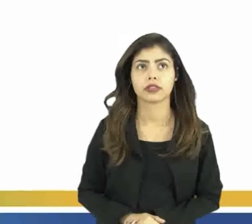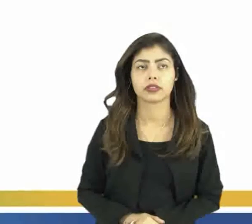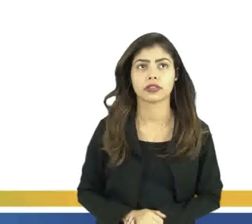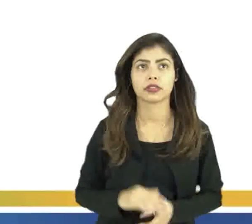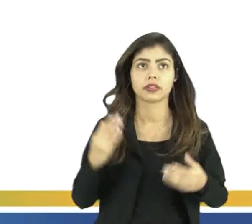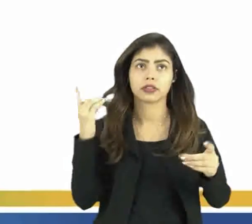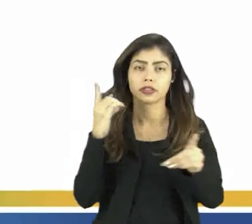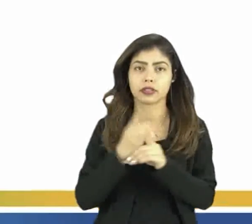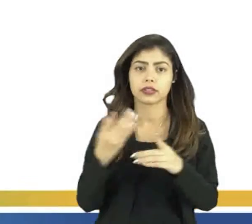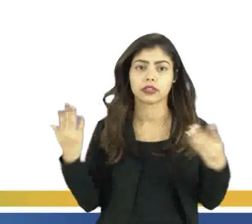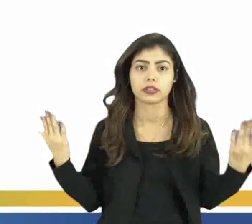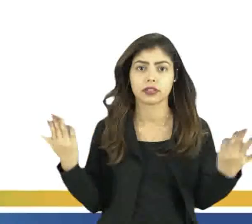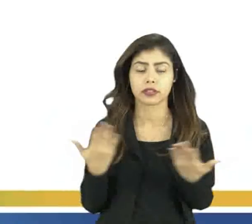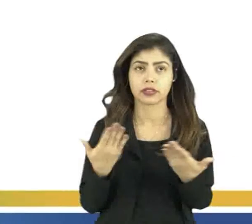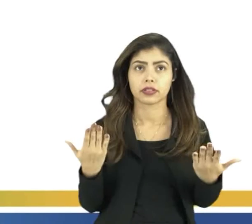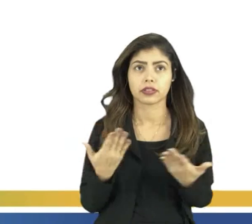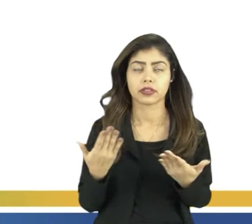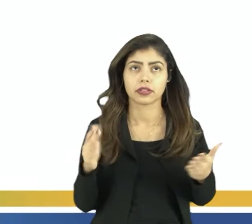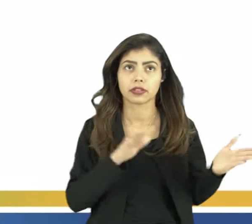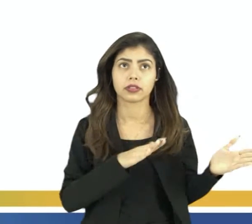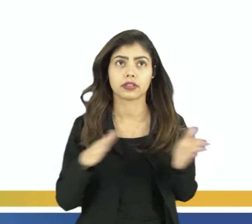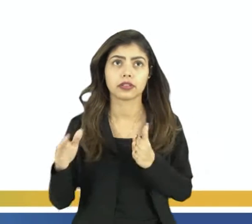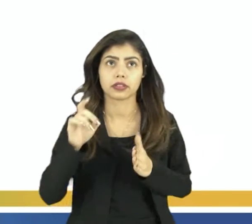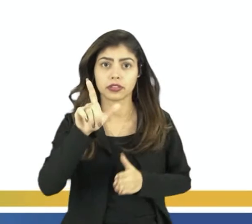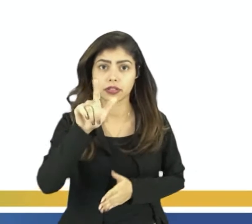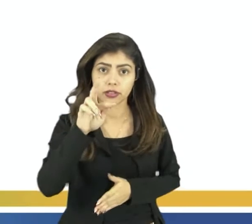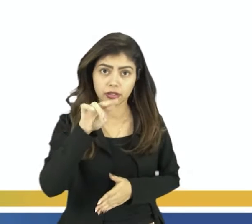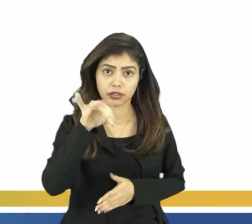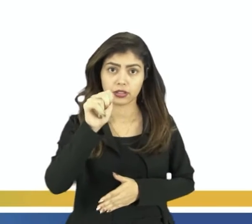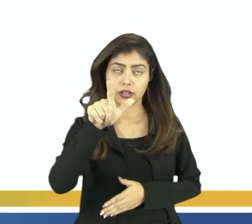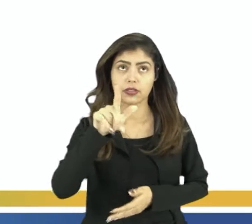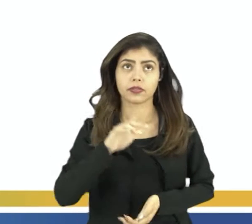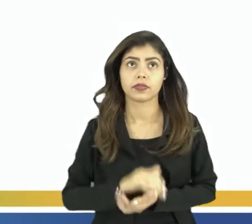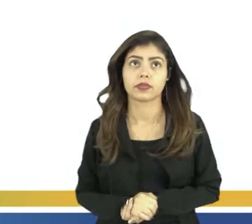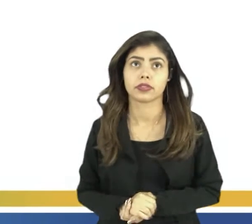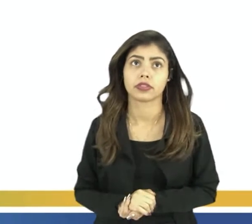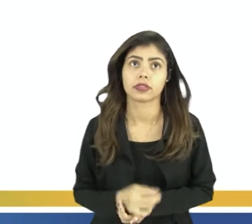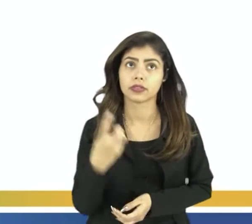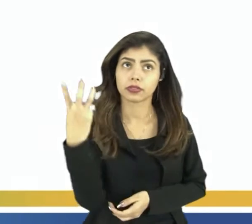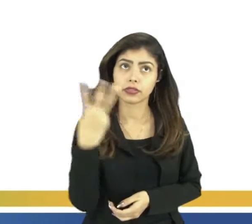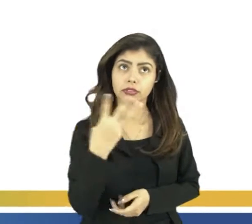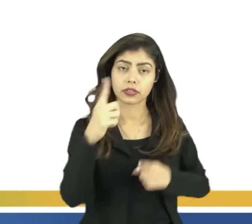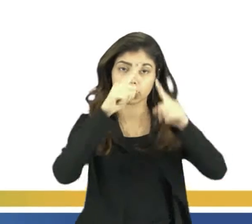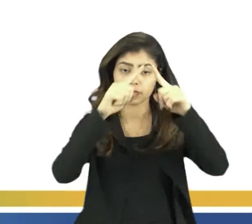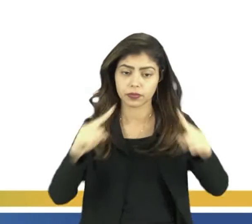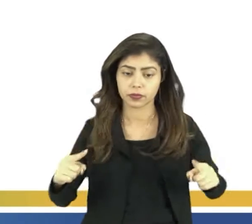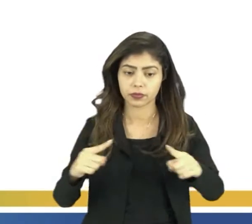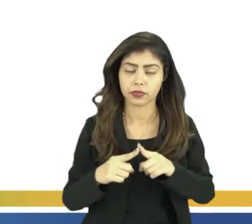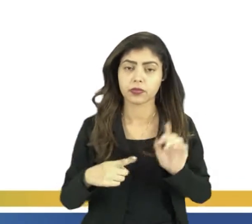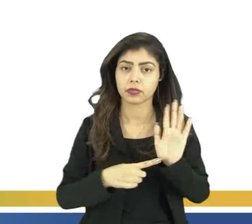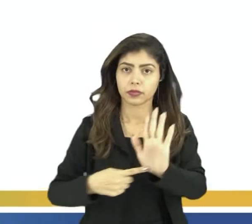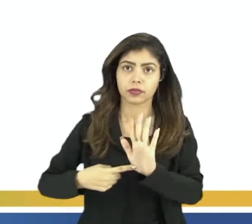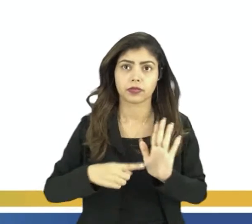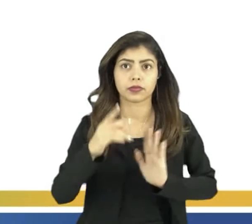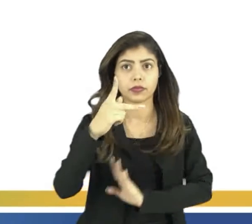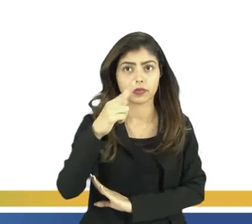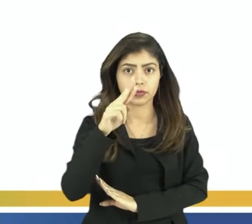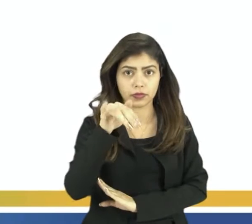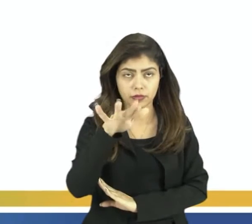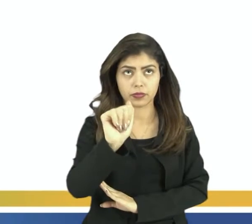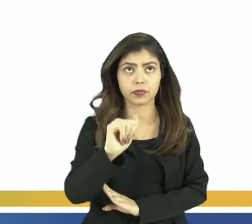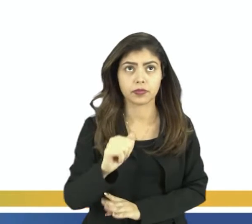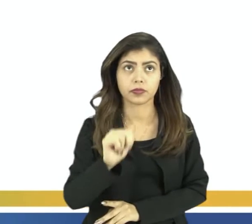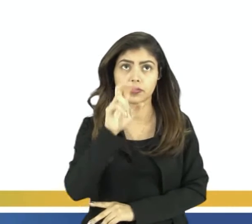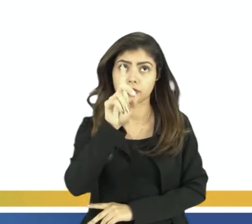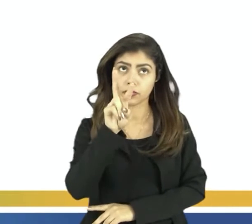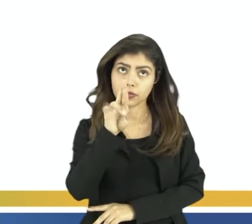Vamos encontrar agora a área lateral, que é a soma das áreas dos 3 triângulos que formam o prisma. Nós temos a